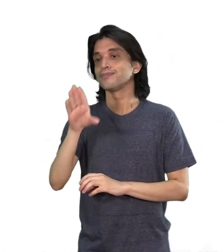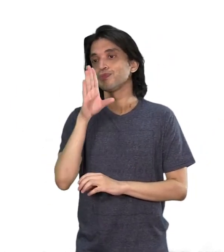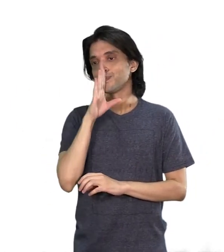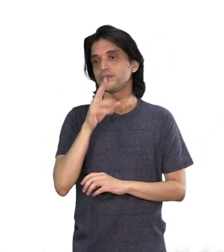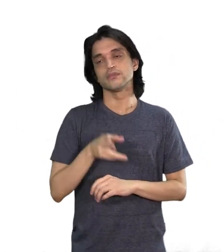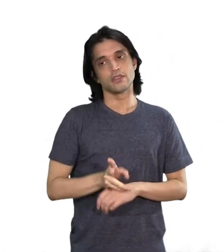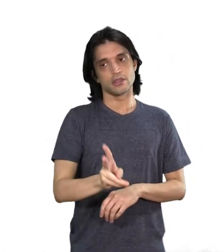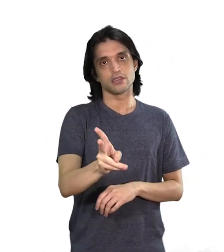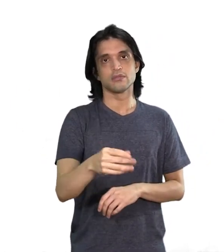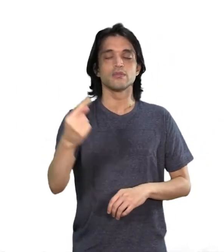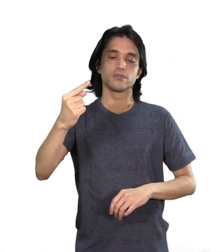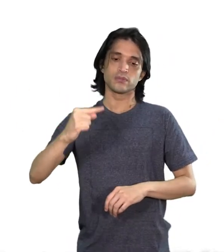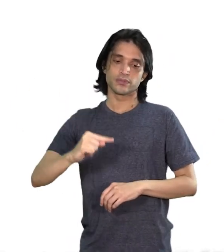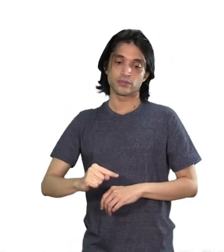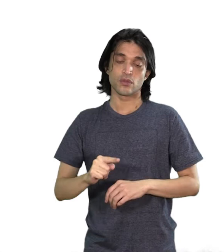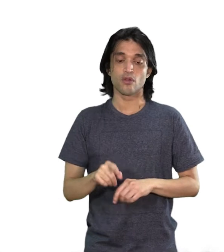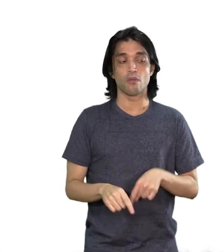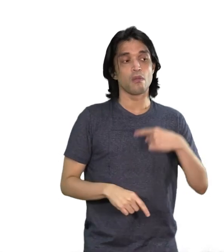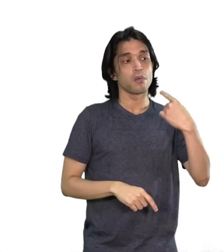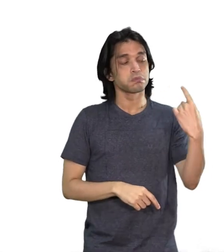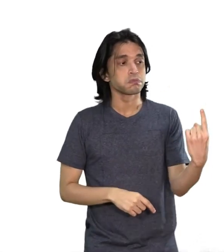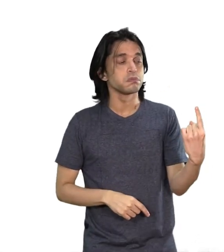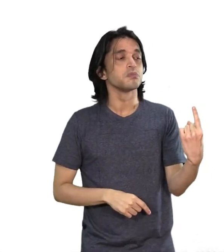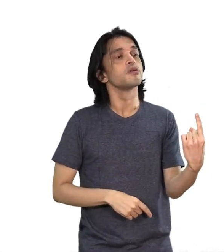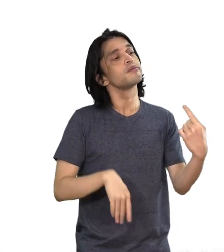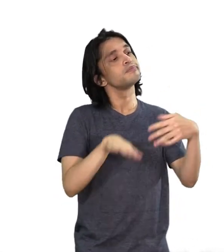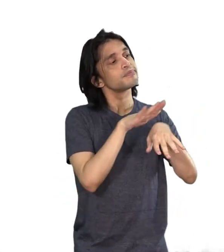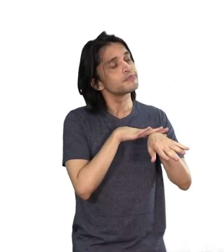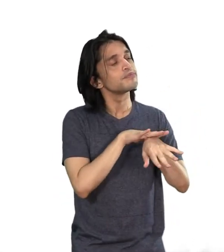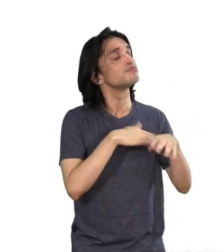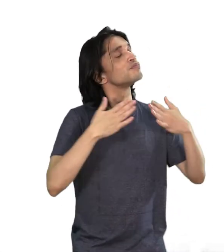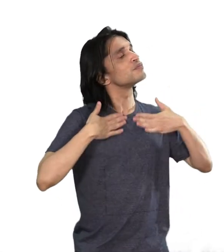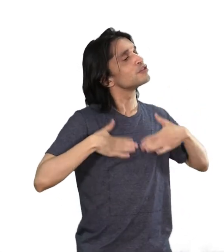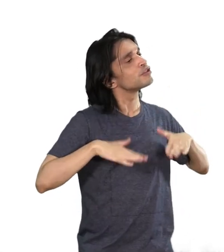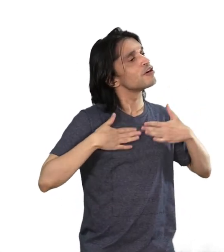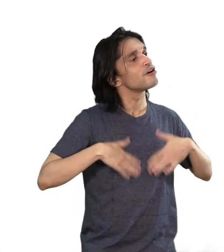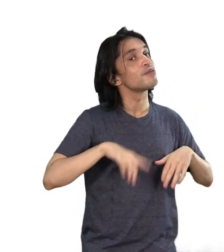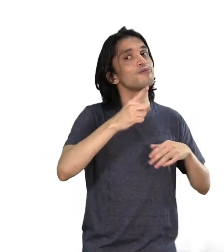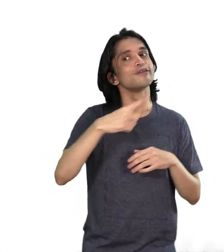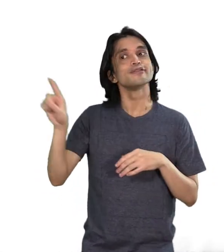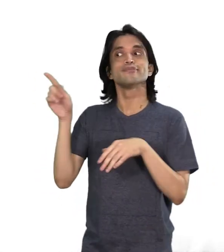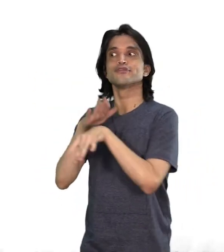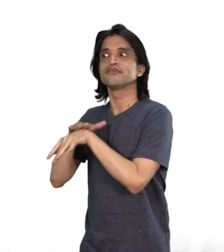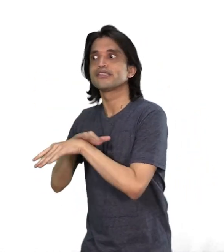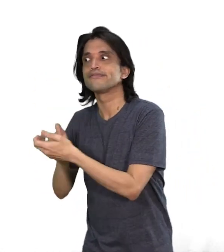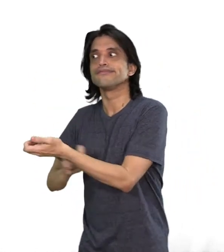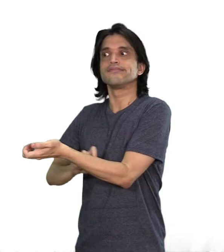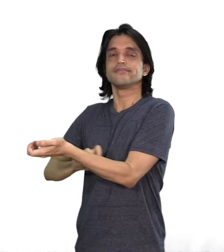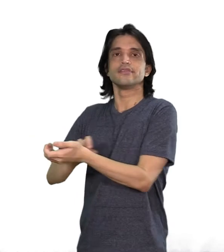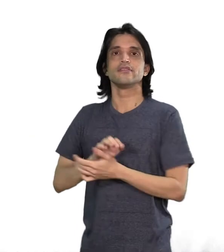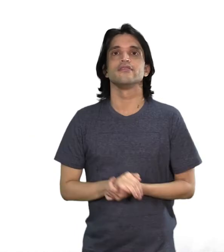calma, ora trata todos com muita aspereza. Principais conjunções alternativas: ou,